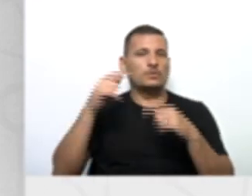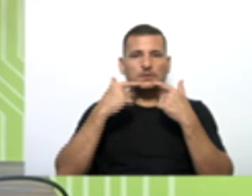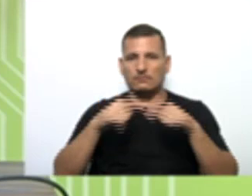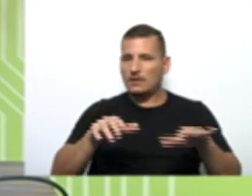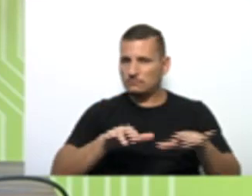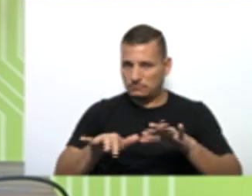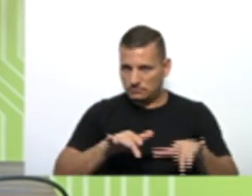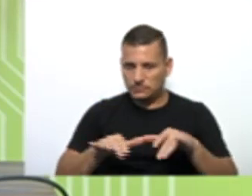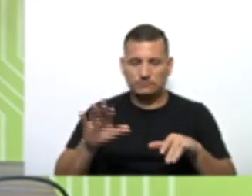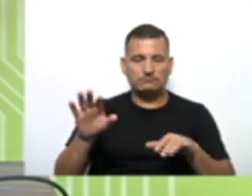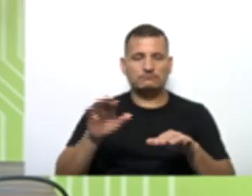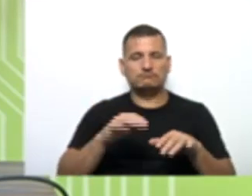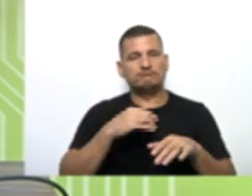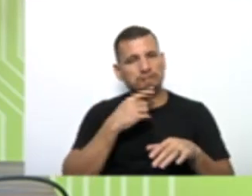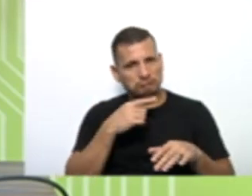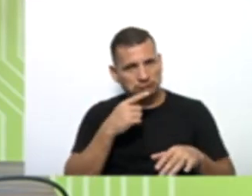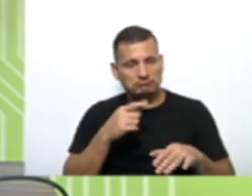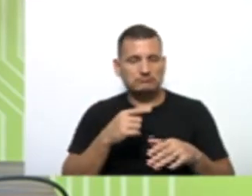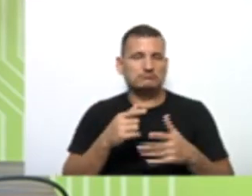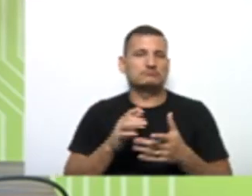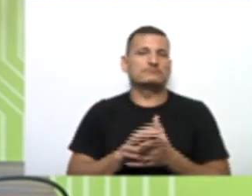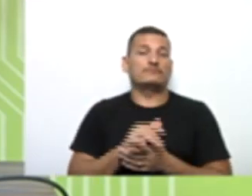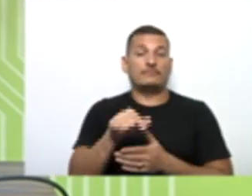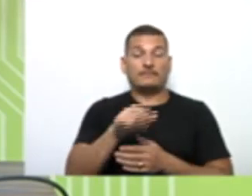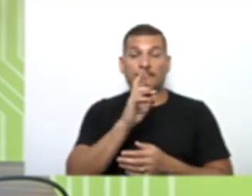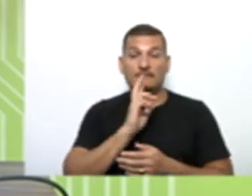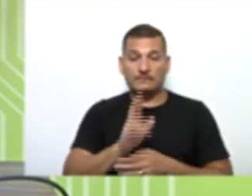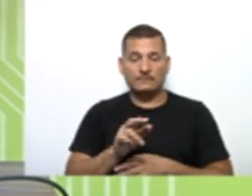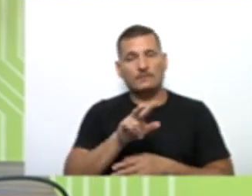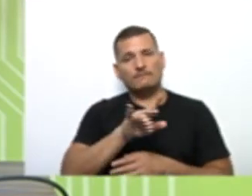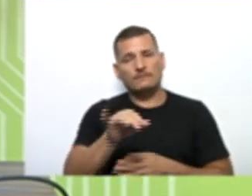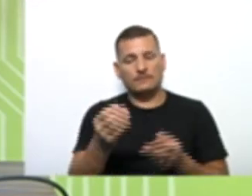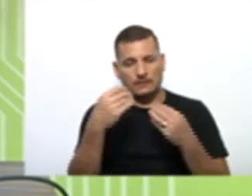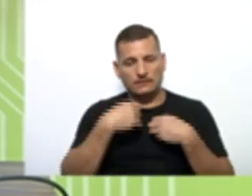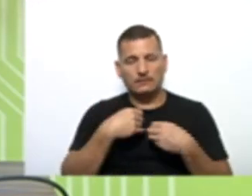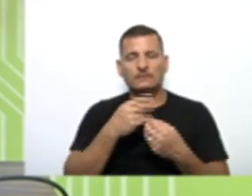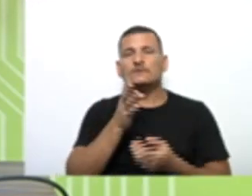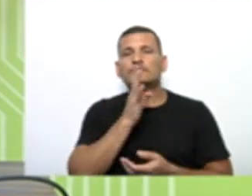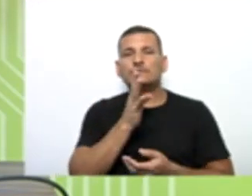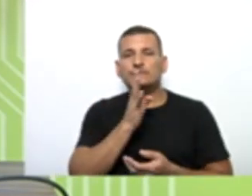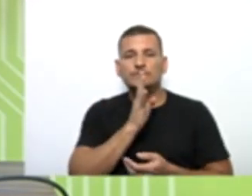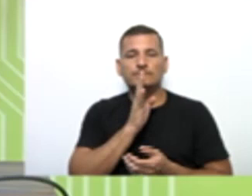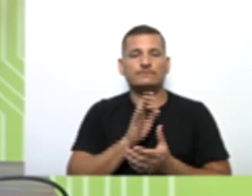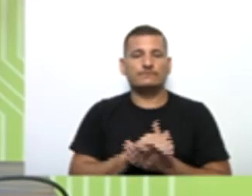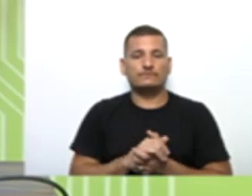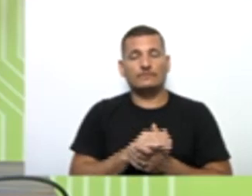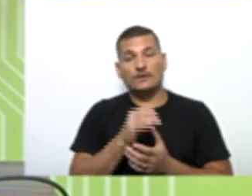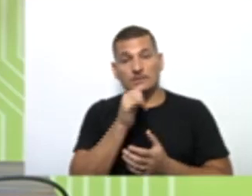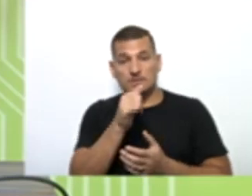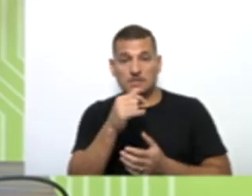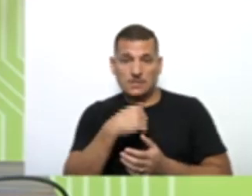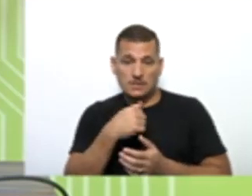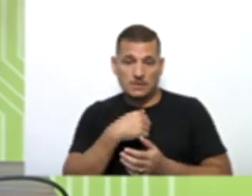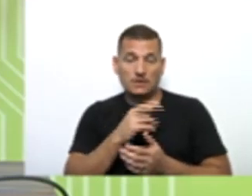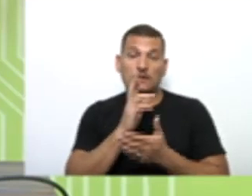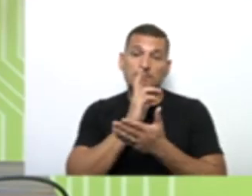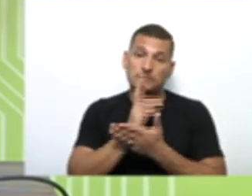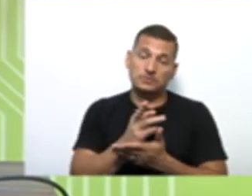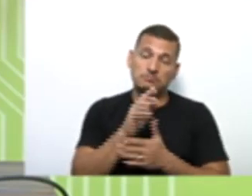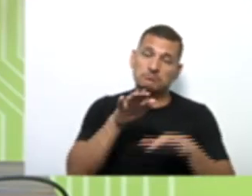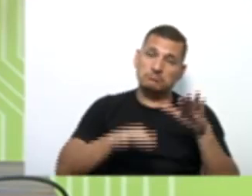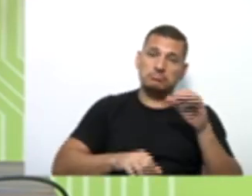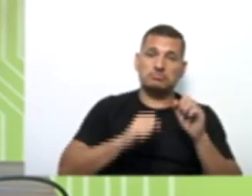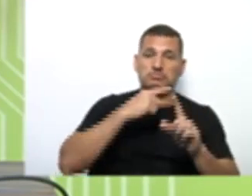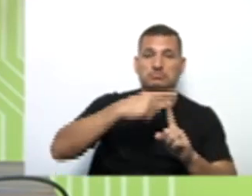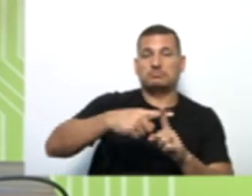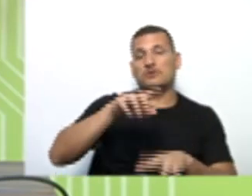linguagem de programação. E essas respostas é que vão me dar o conhecimento. Quando eu elaborar a resposta, que pode ser positiva ou